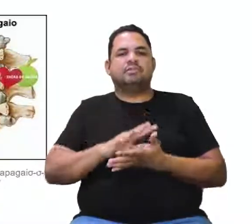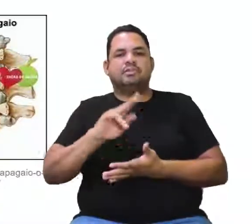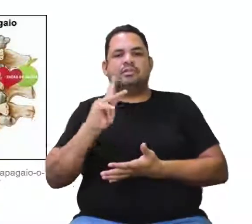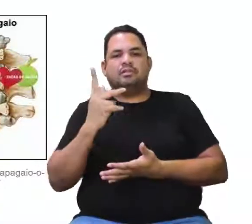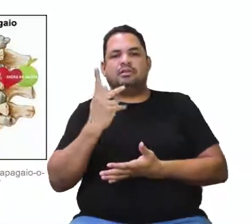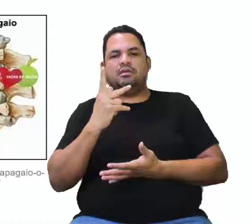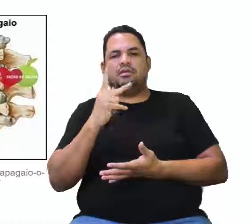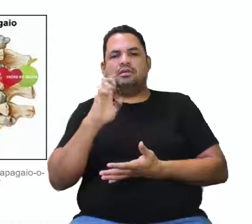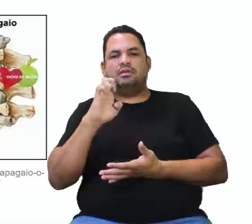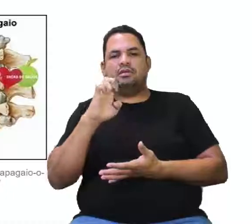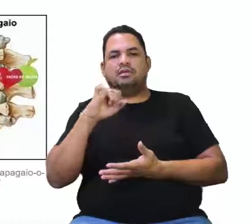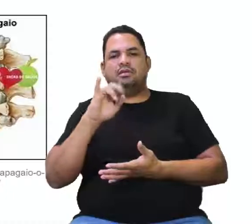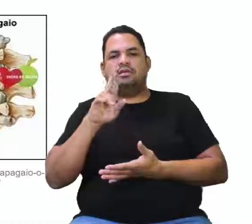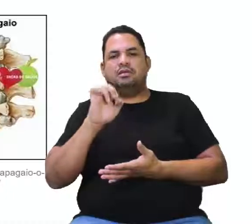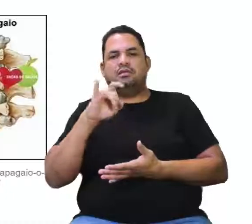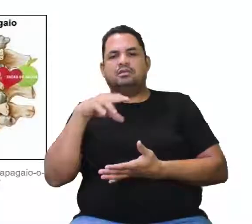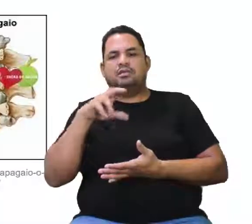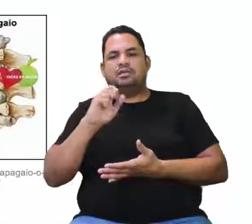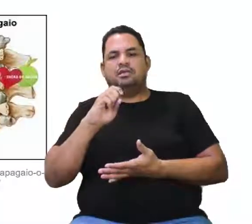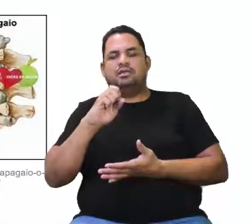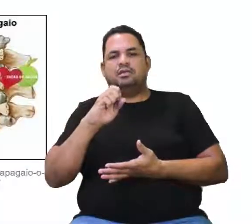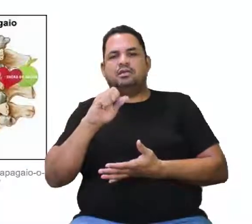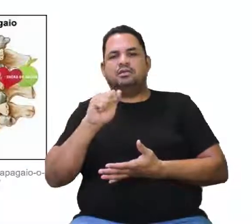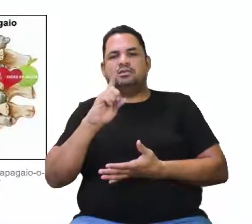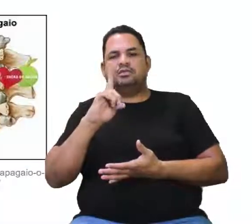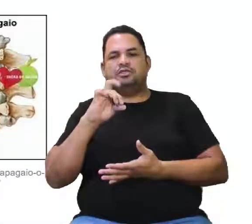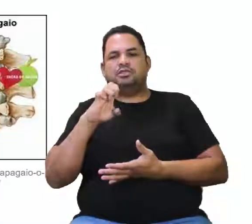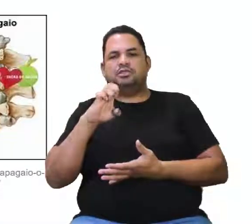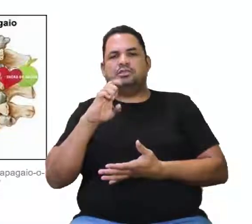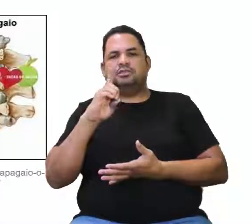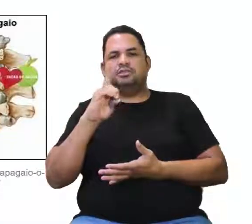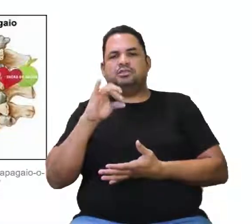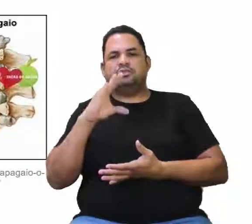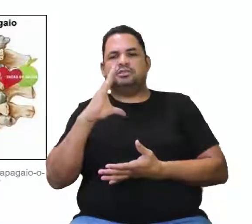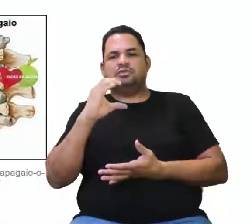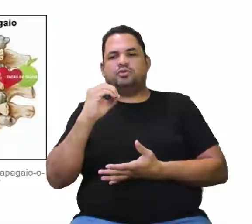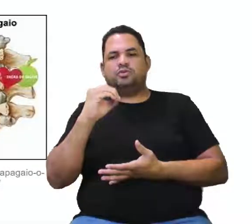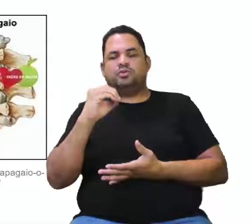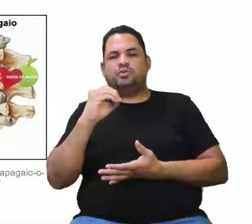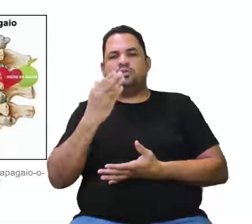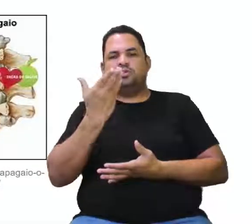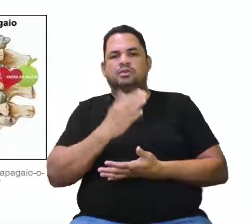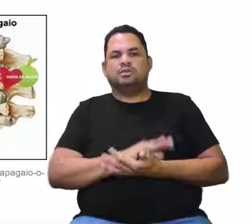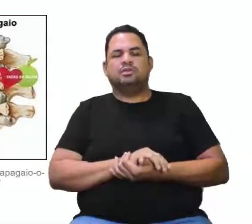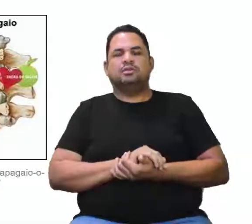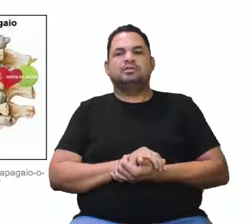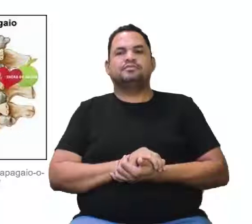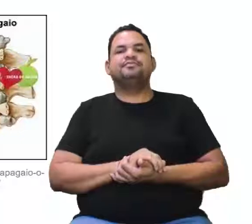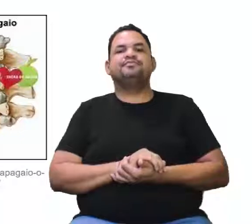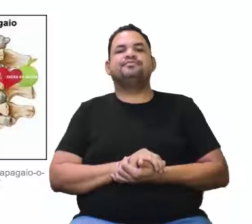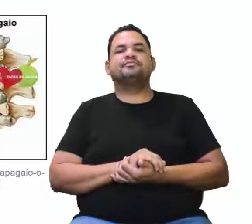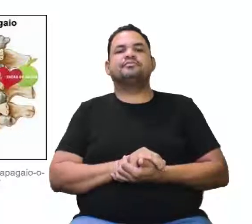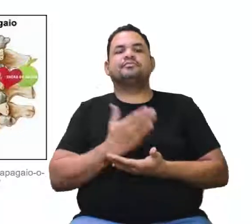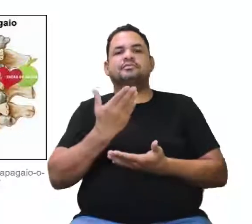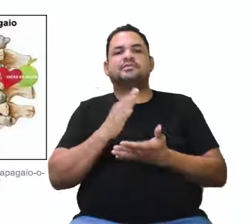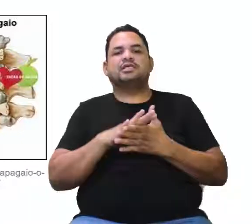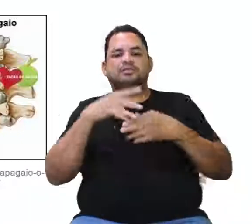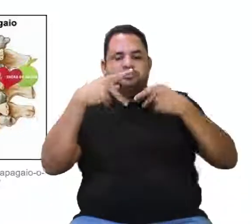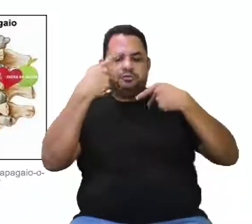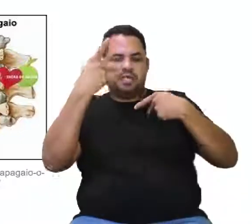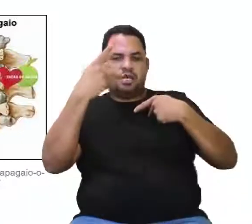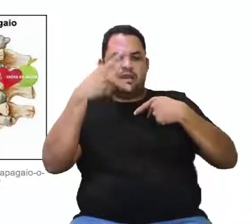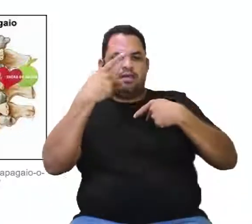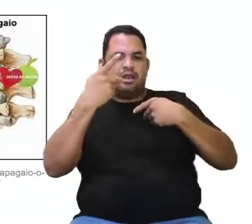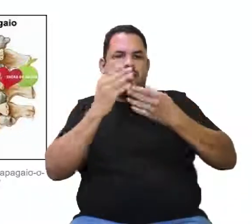de disco. Exato, e a hérnia de disco está bem associada àquele slide que eu expliquei sobre a vértebra, sobre o